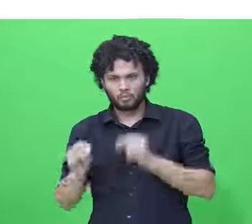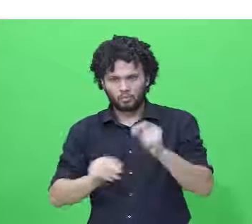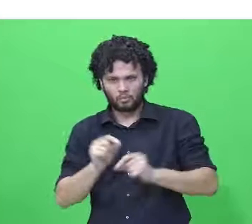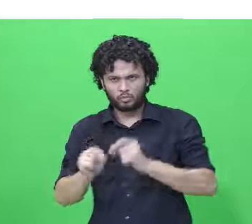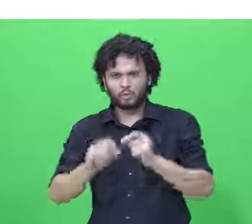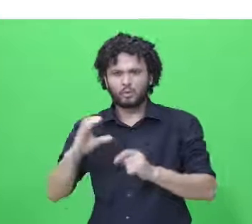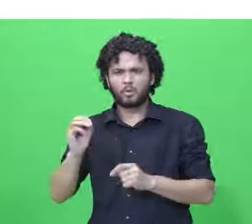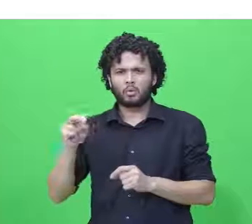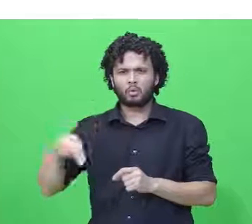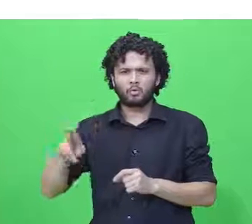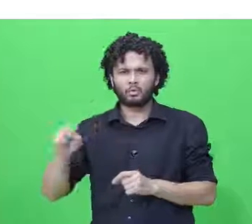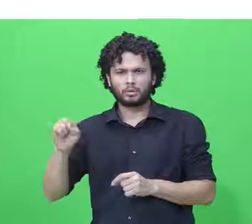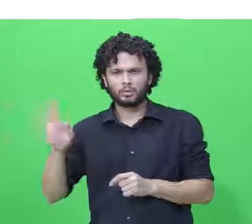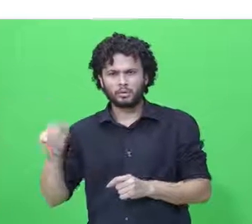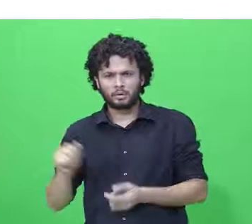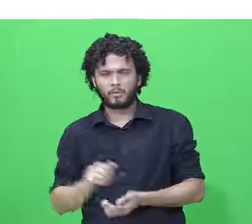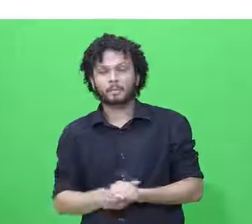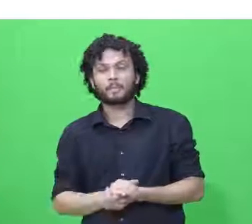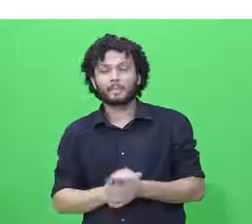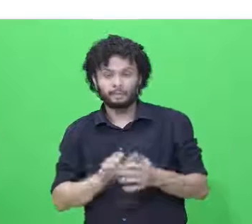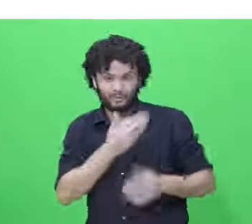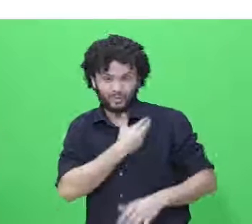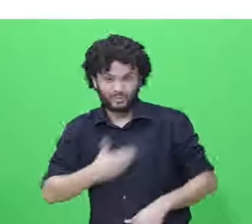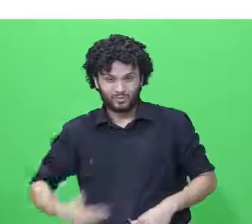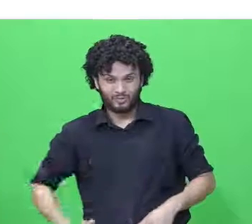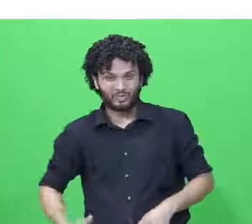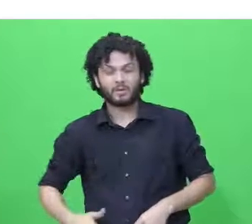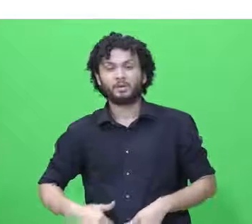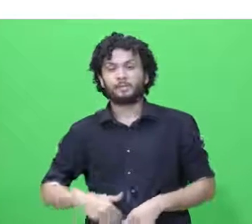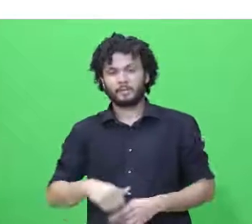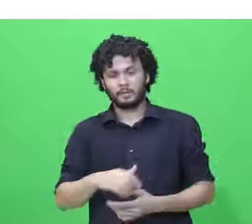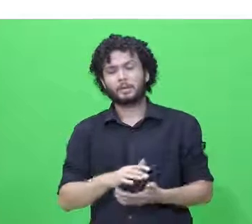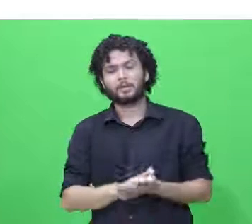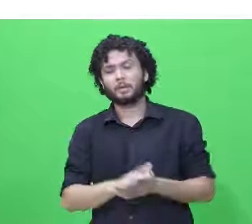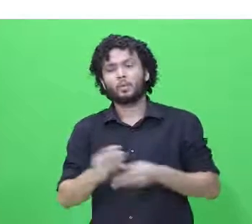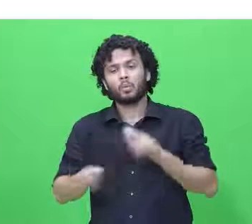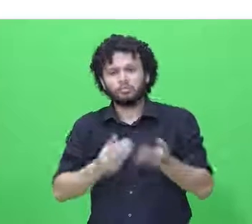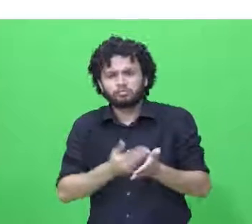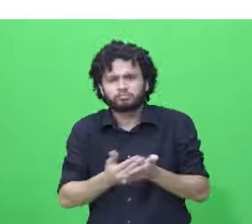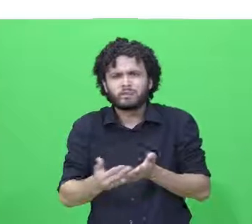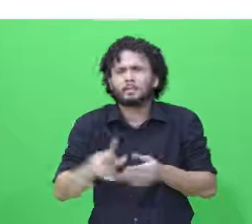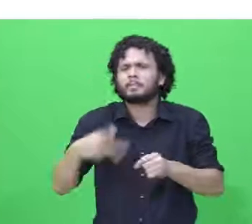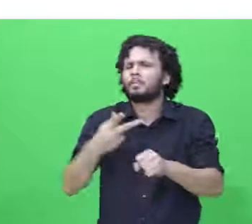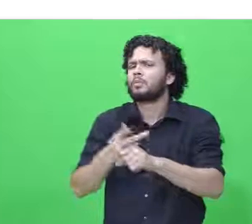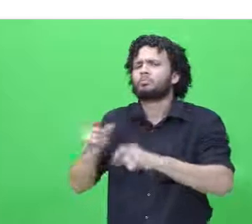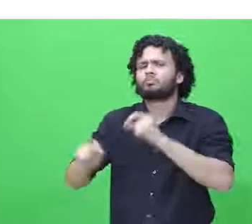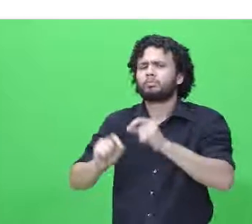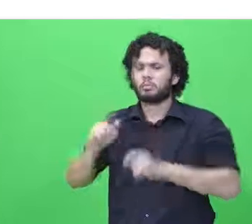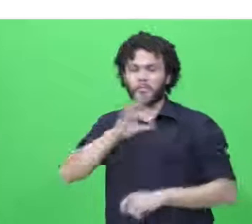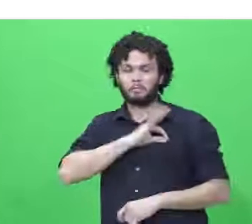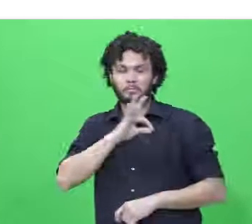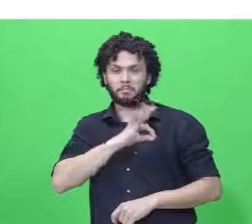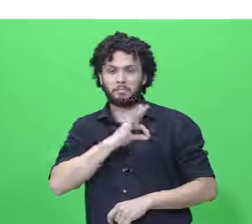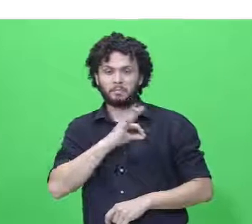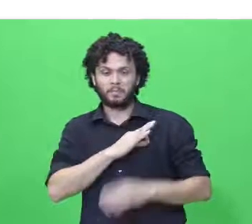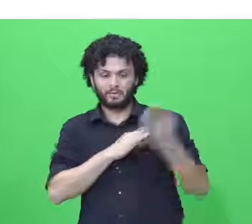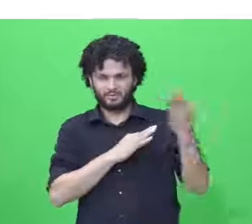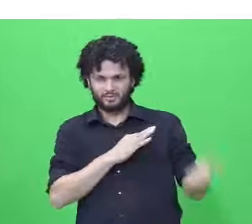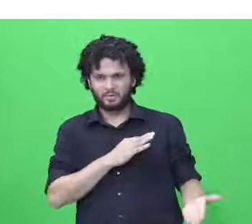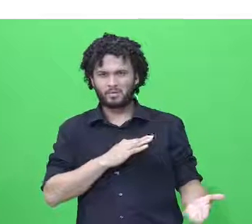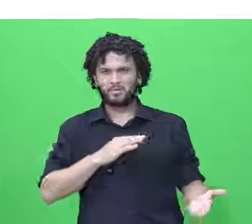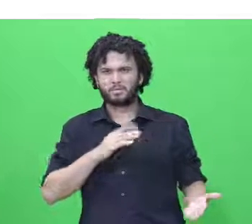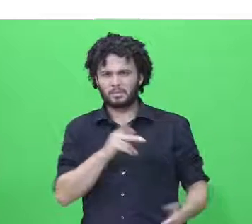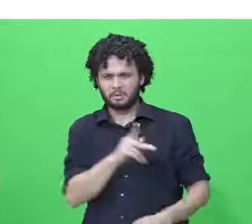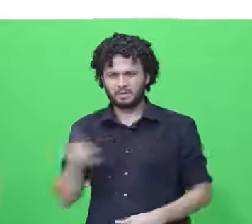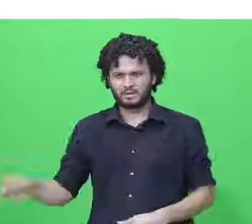Agindo com rapidez, o governo varguista sufocou o levante. A partir de então, a polícia de Vargas passou a prender e